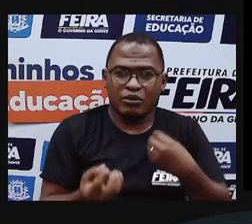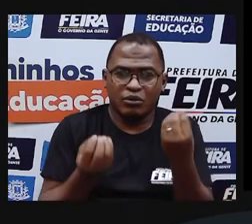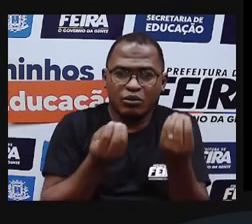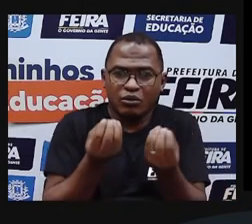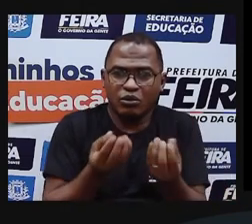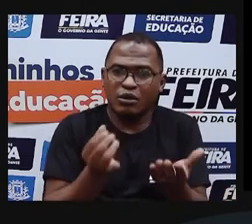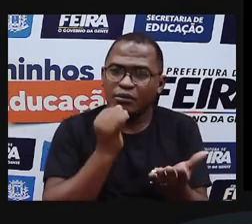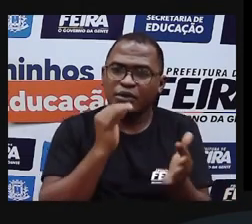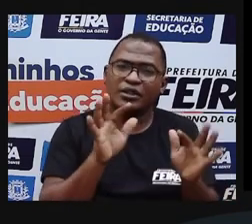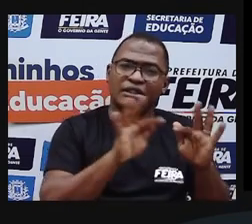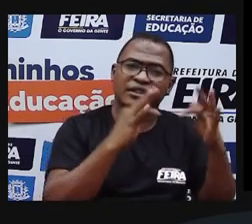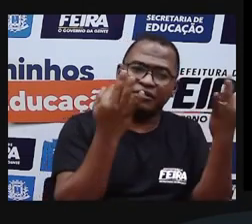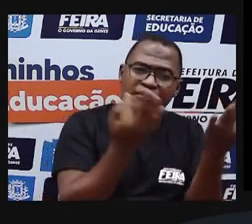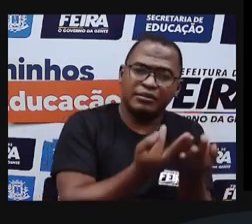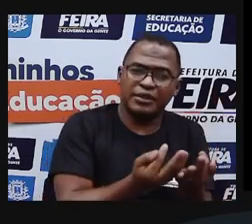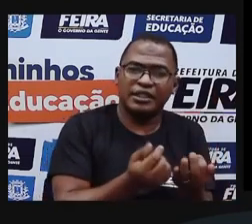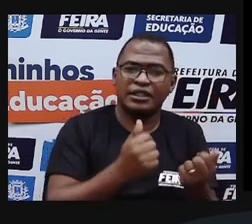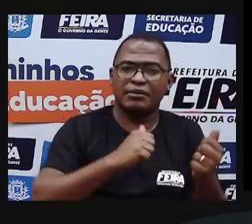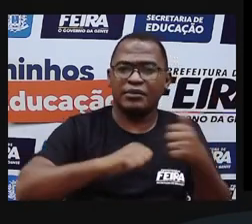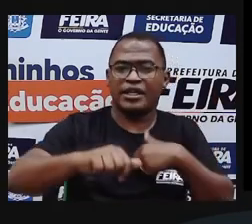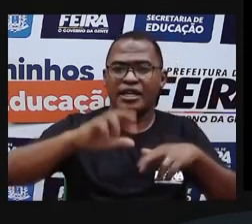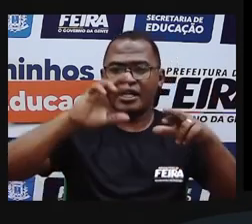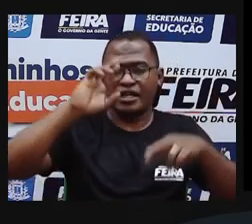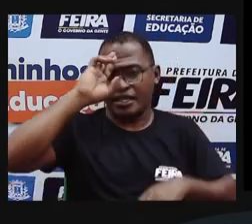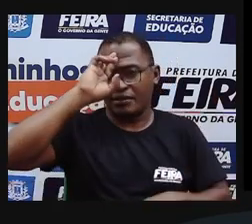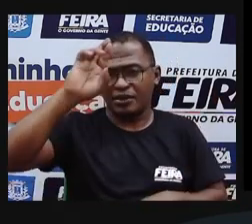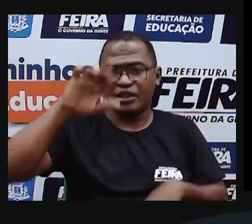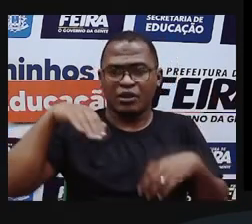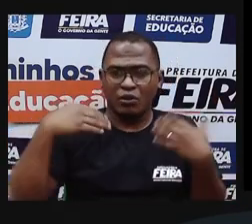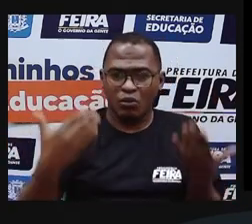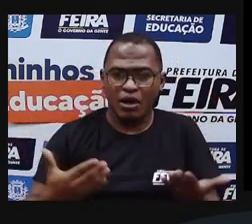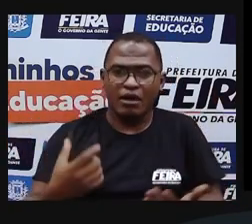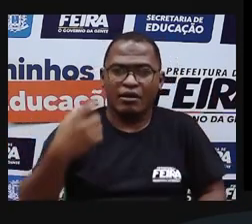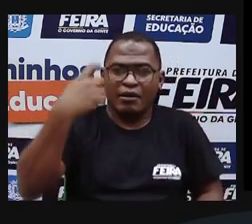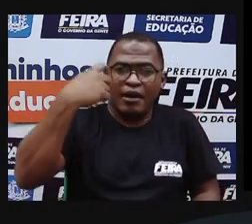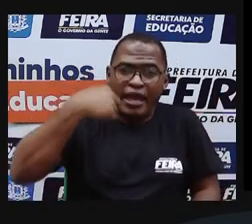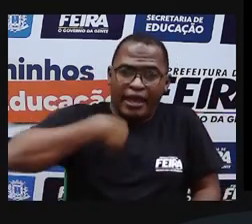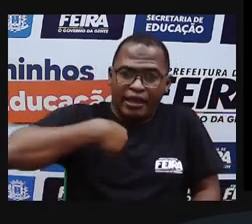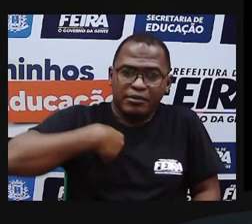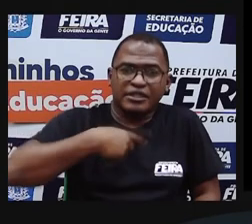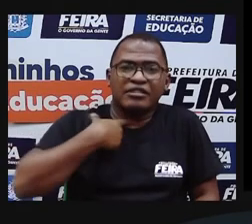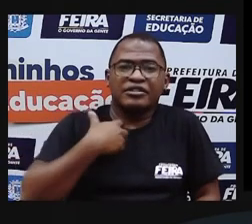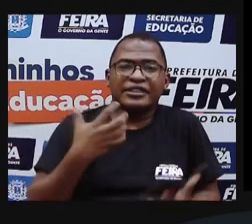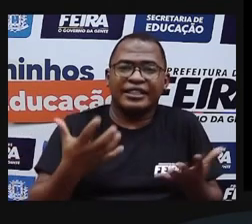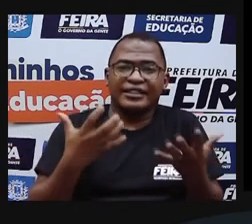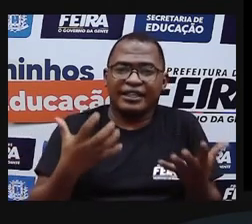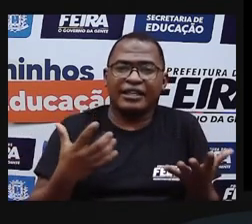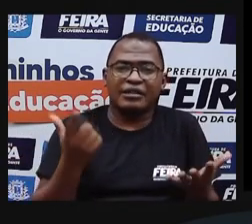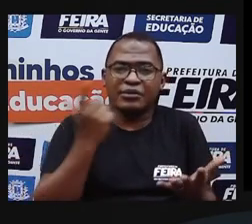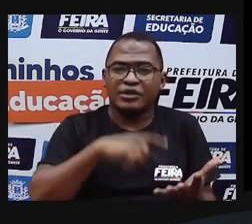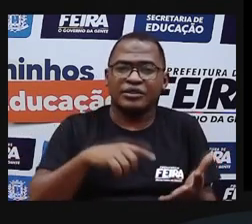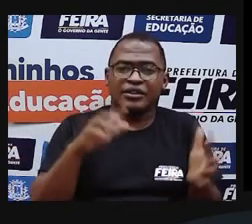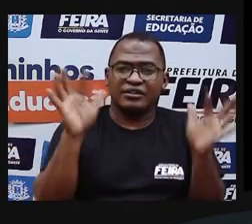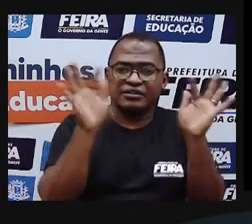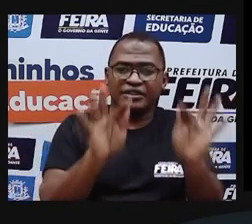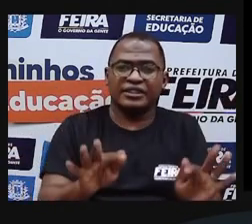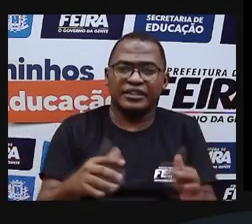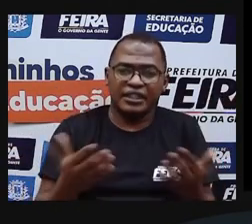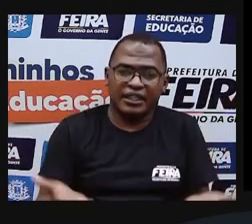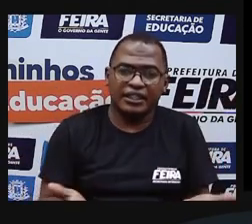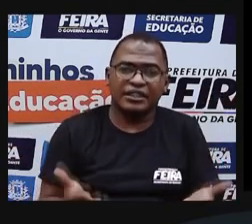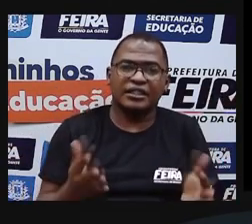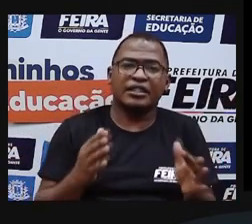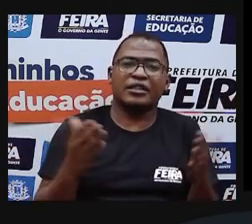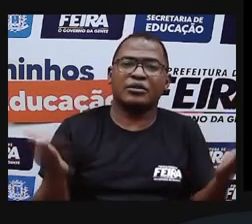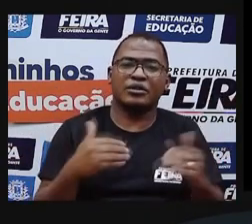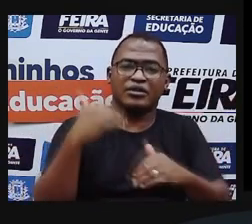nossa família, qual o nosso papel enquanto realização pessoal, o que, é que a gente precisa fazer para nos realizarmos e conhecer